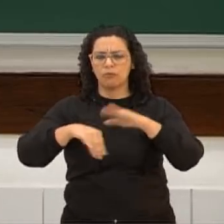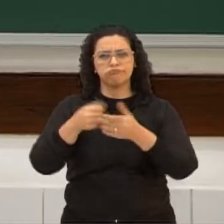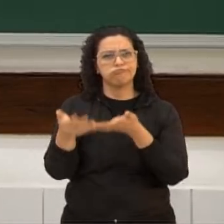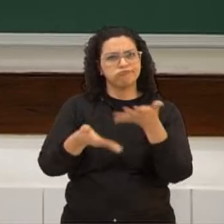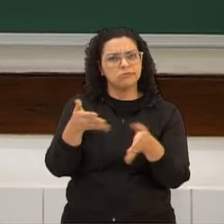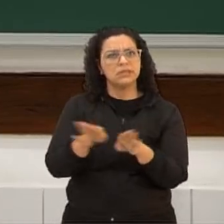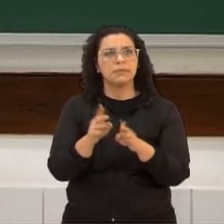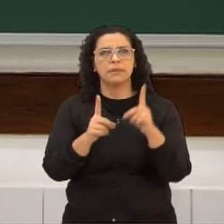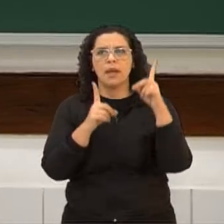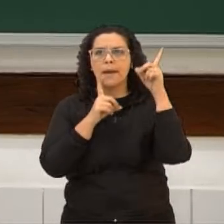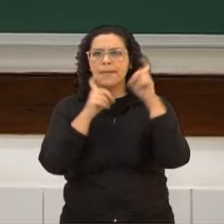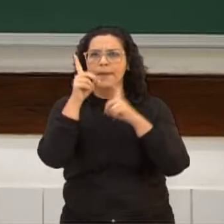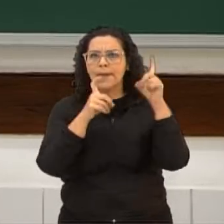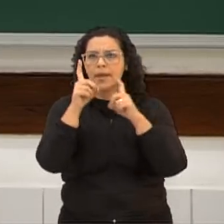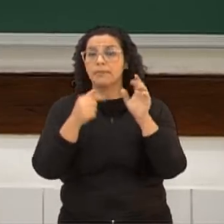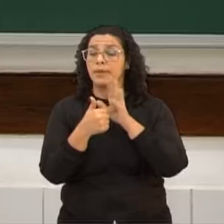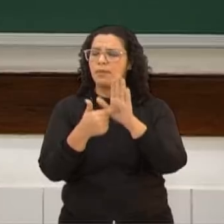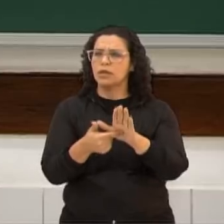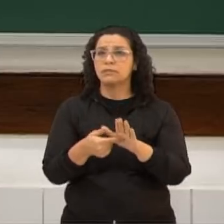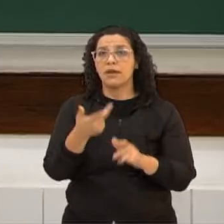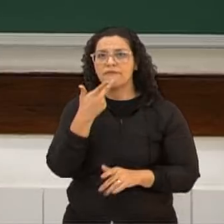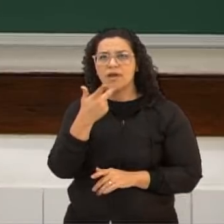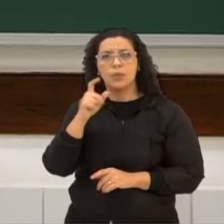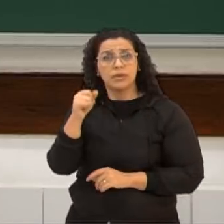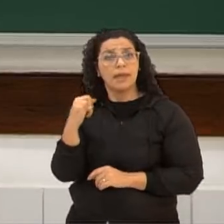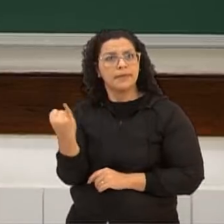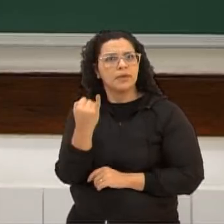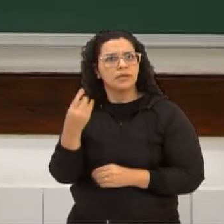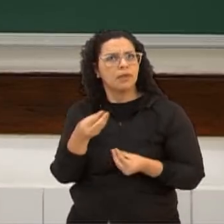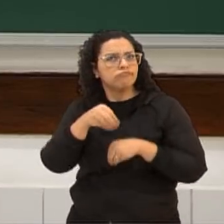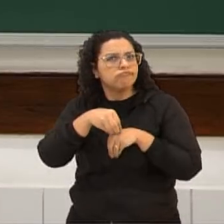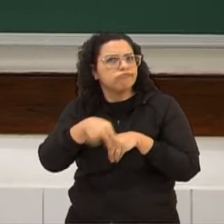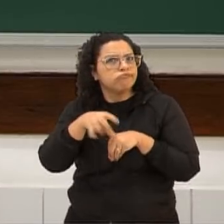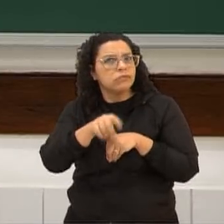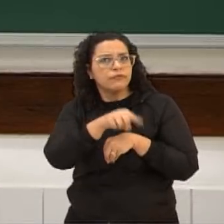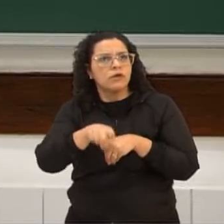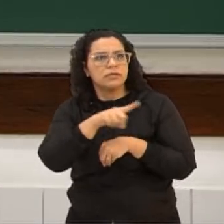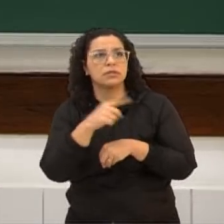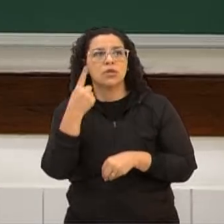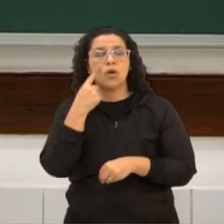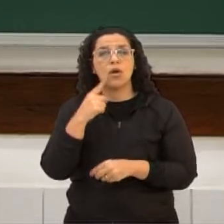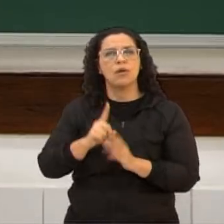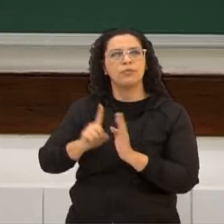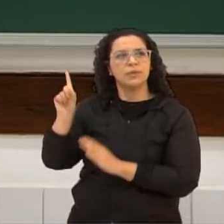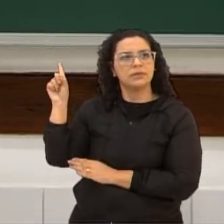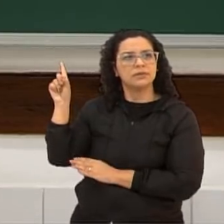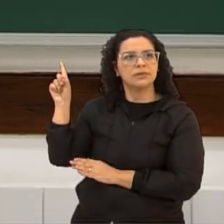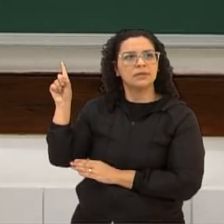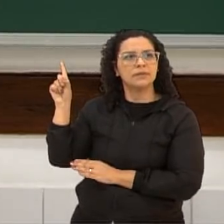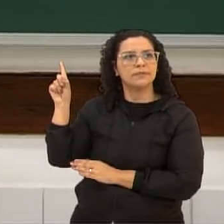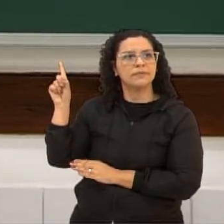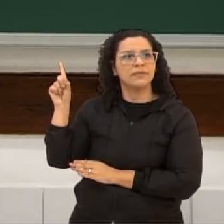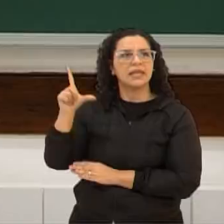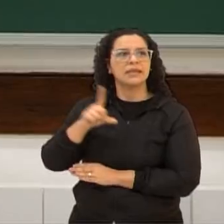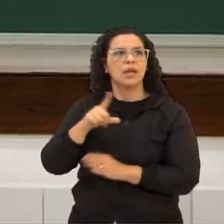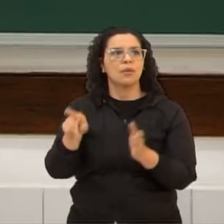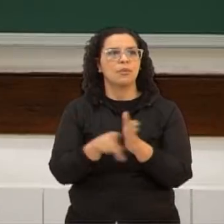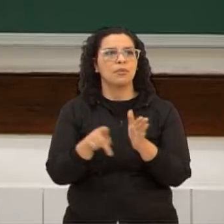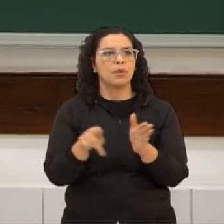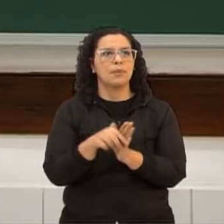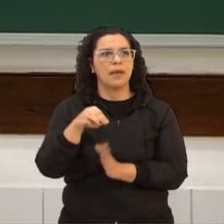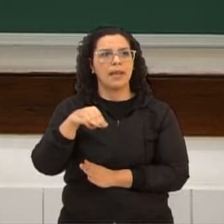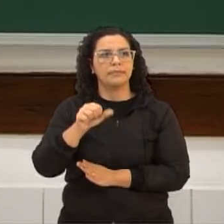o jeito do meu rosto, para tentar ressaltar aquilo que eu estou passando para vocês. Então, eu até trouxe aqui uma imagem de um trabalho do